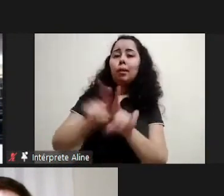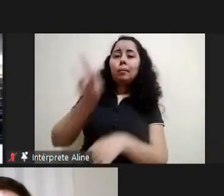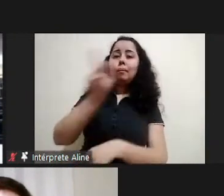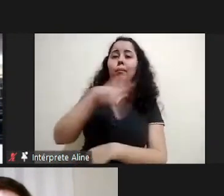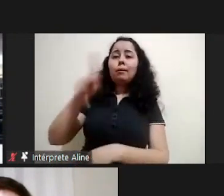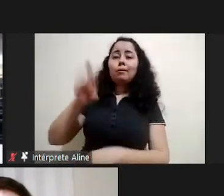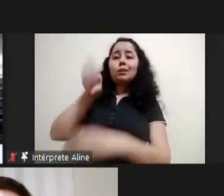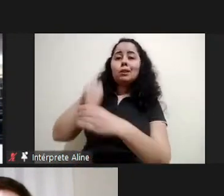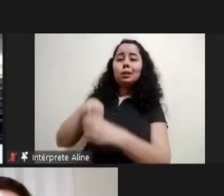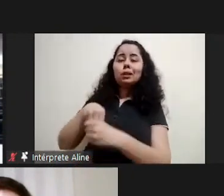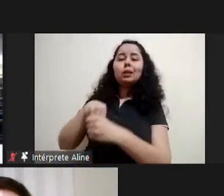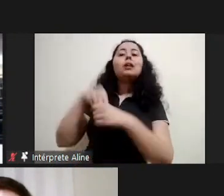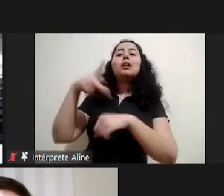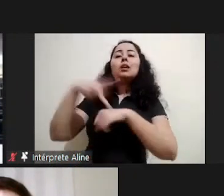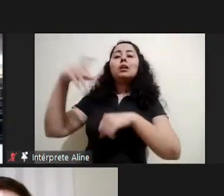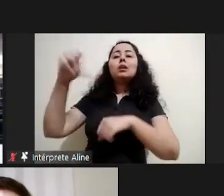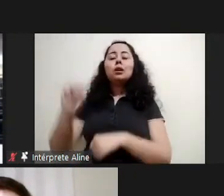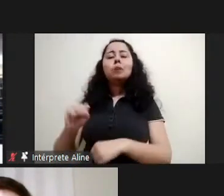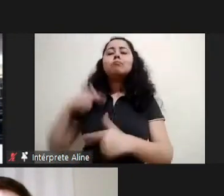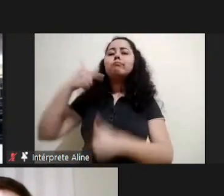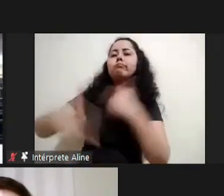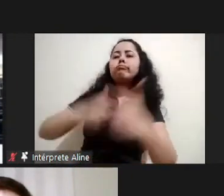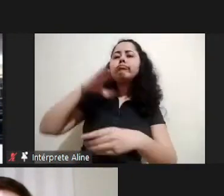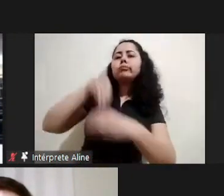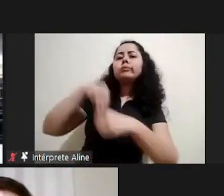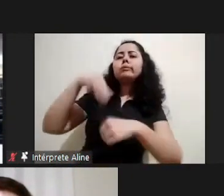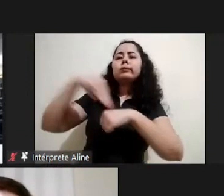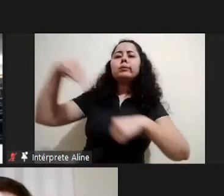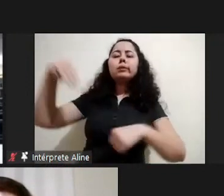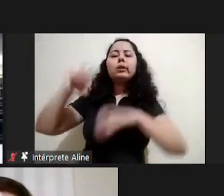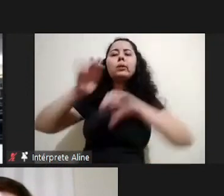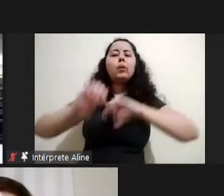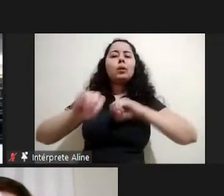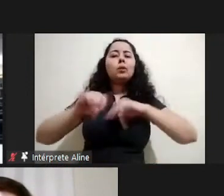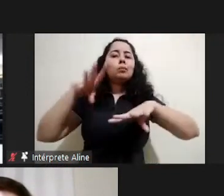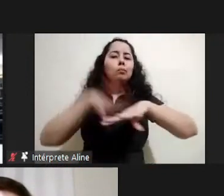Sensu, atuando no mestrado profissional em educação matemática.